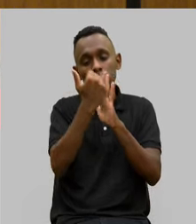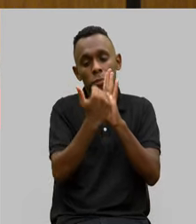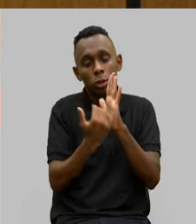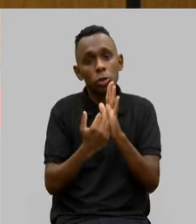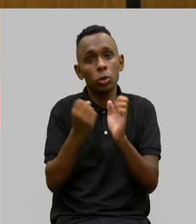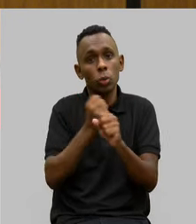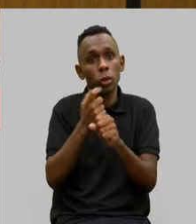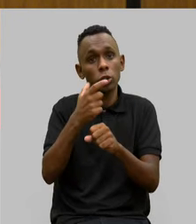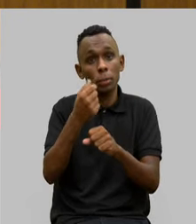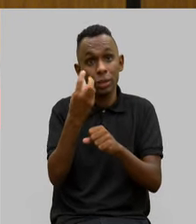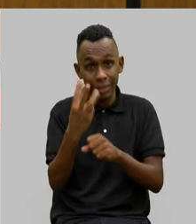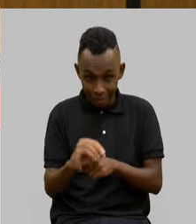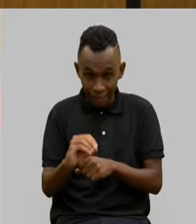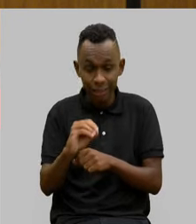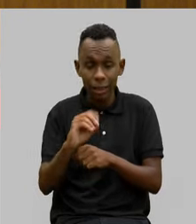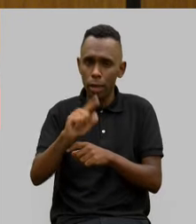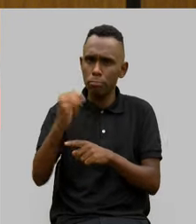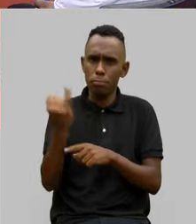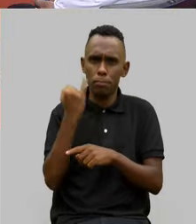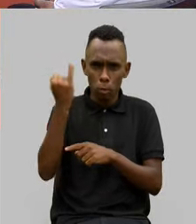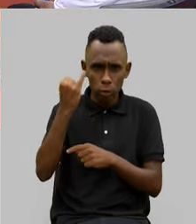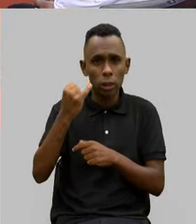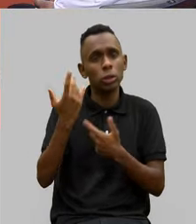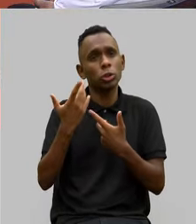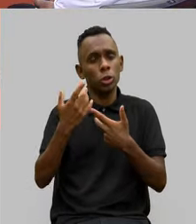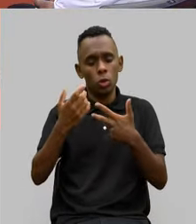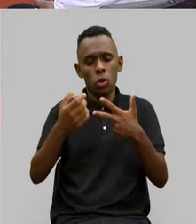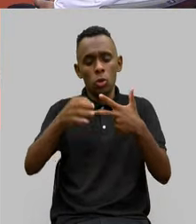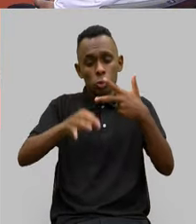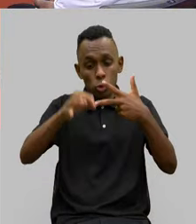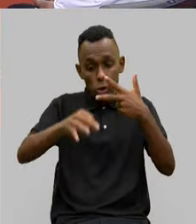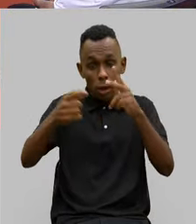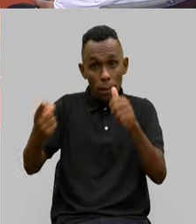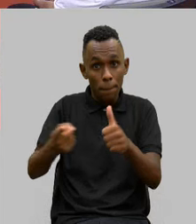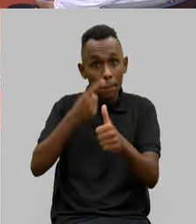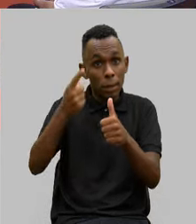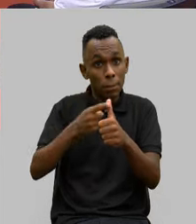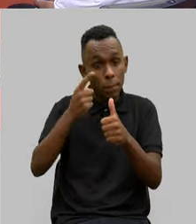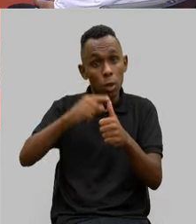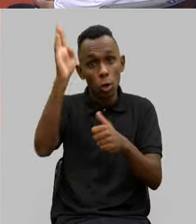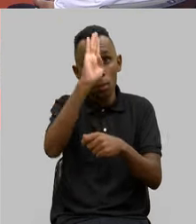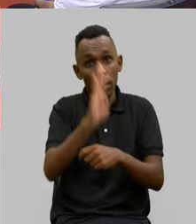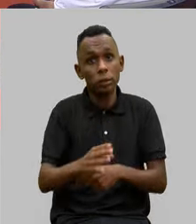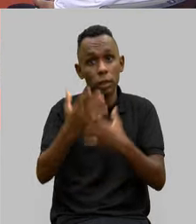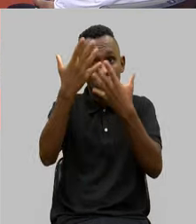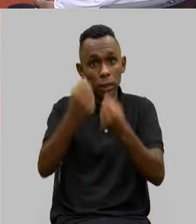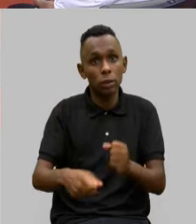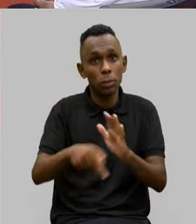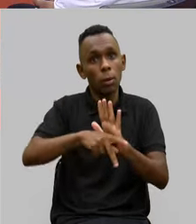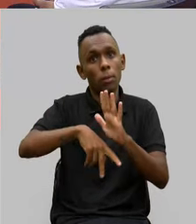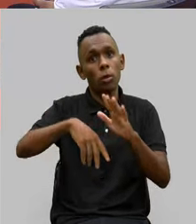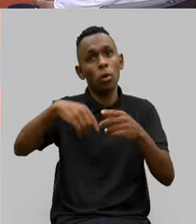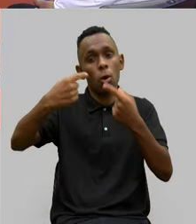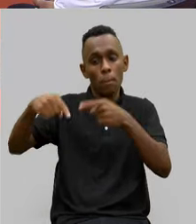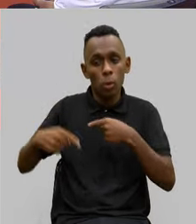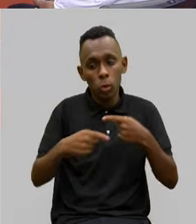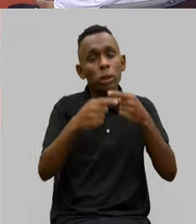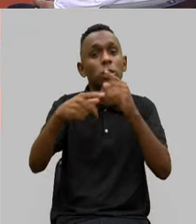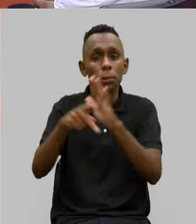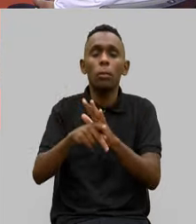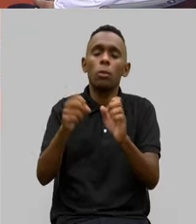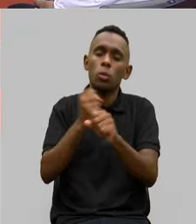um Marco importante e que inclusive o judiciário brasileiro é o primeiro Judiciário do mundo a adotar políticas em relacionadas a agenda